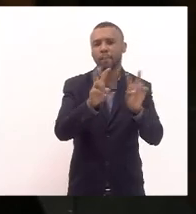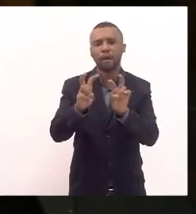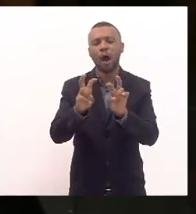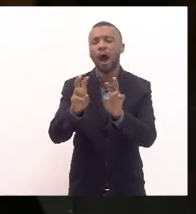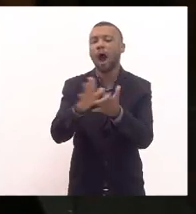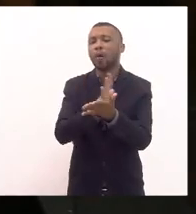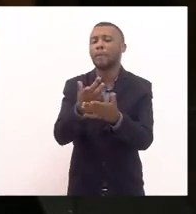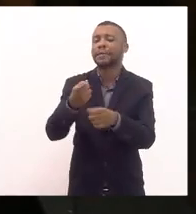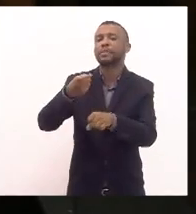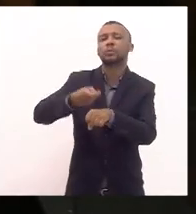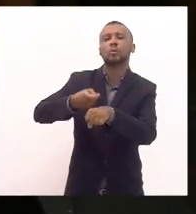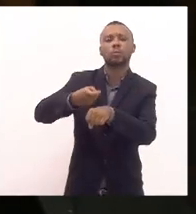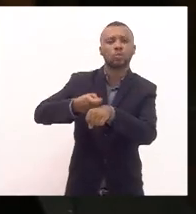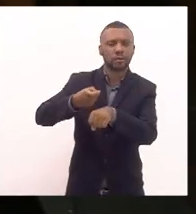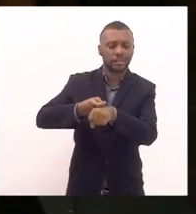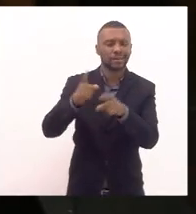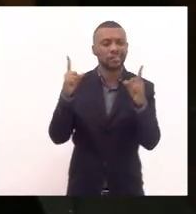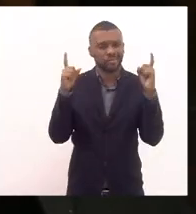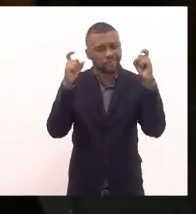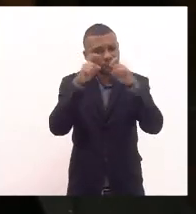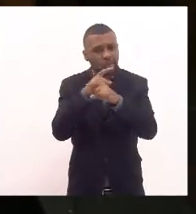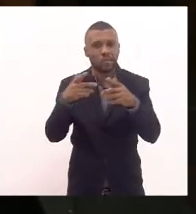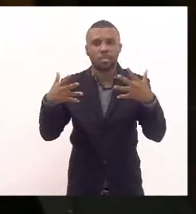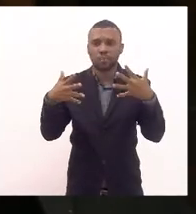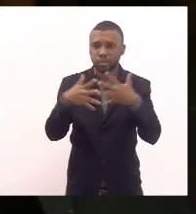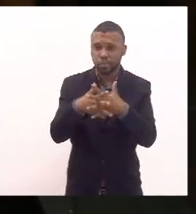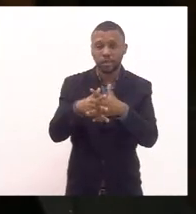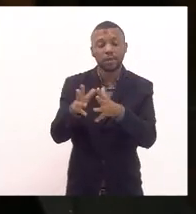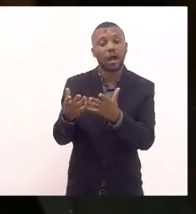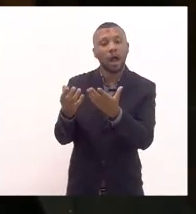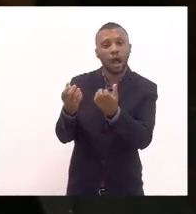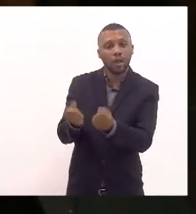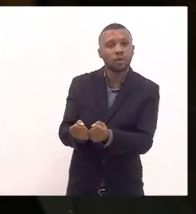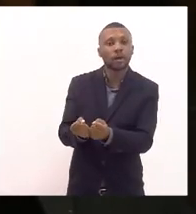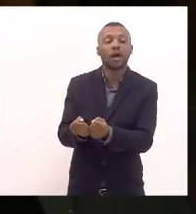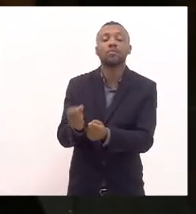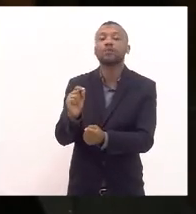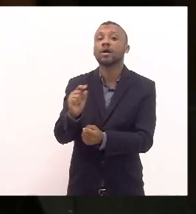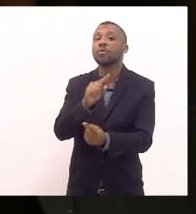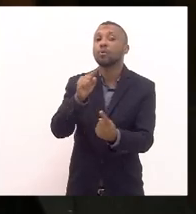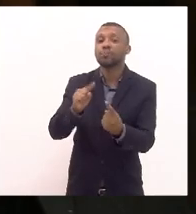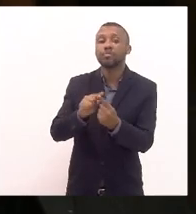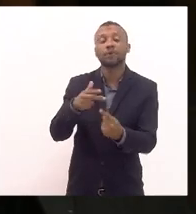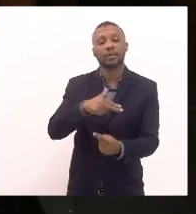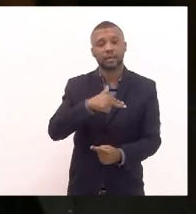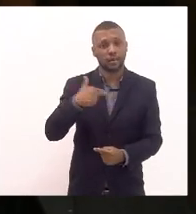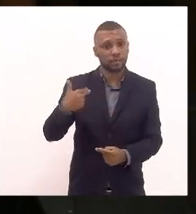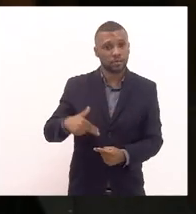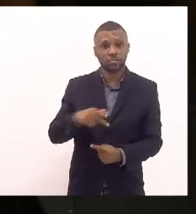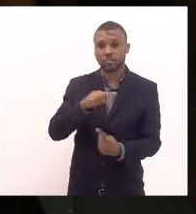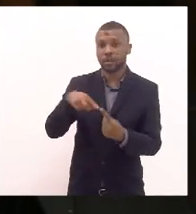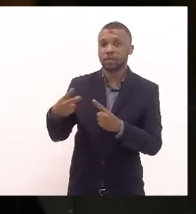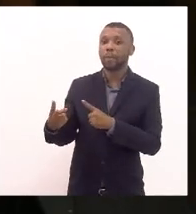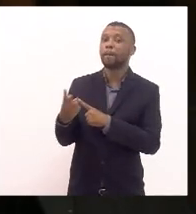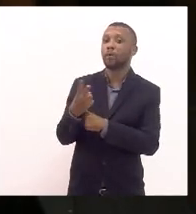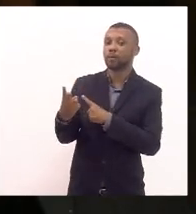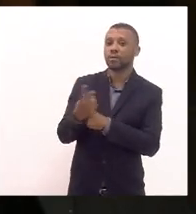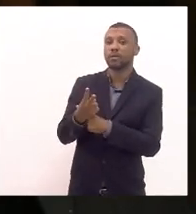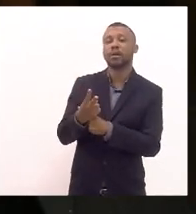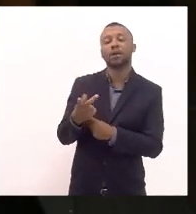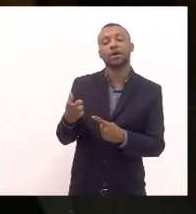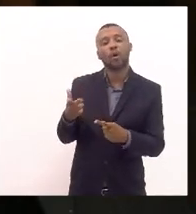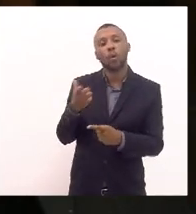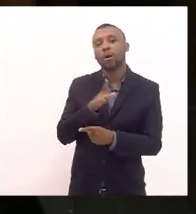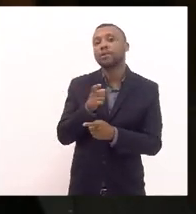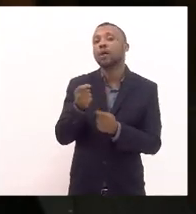duras que seriam adotadas doravante para que a China pudesse se proteger e